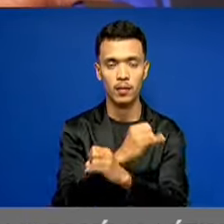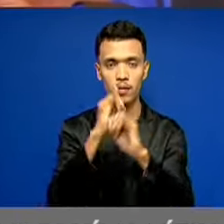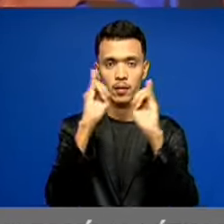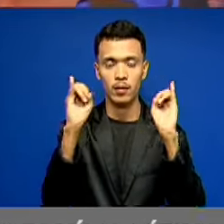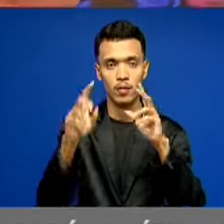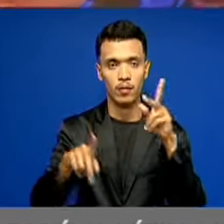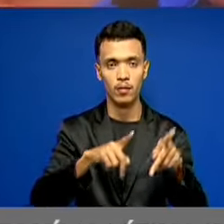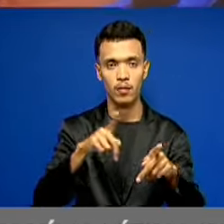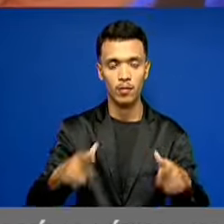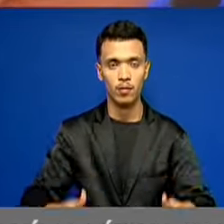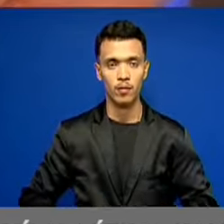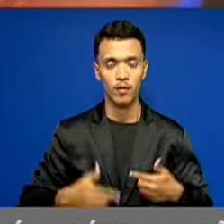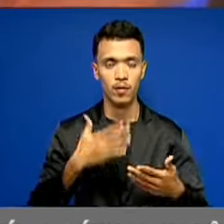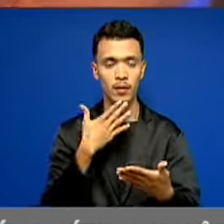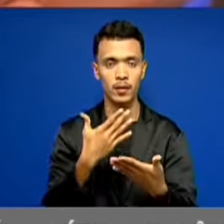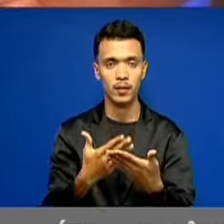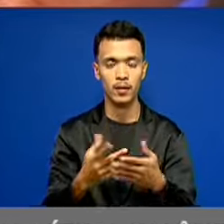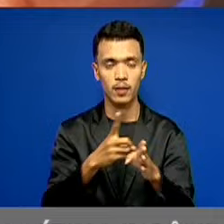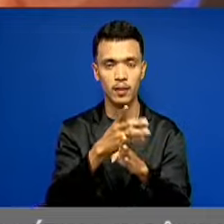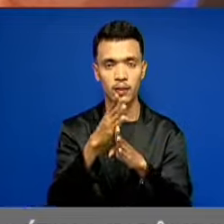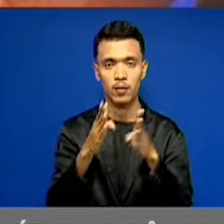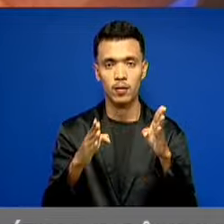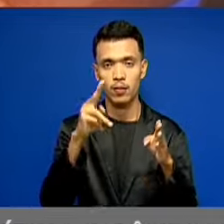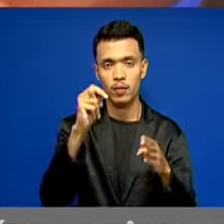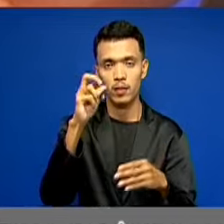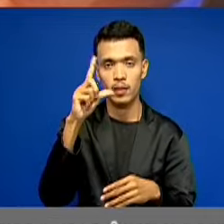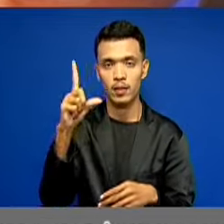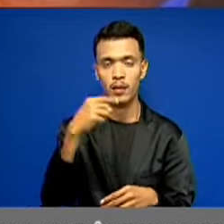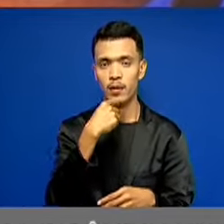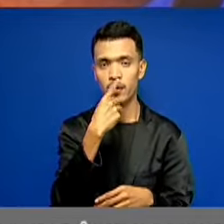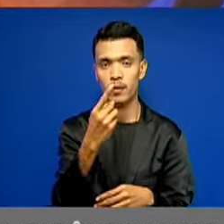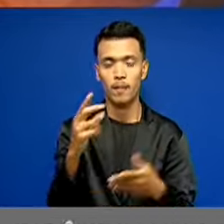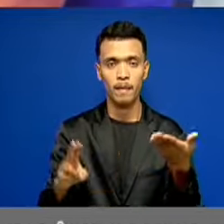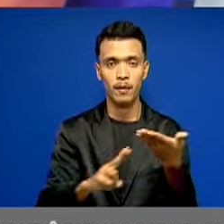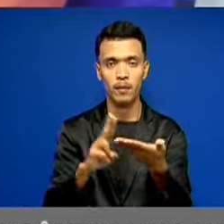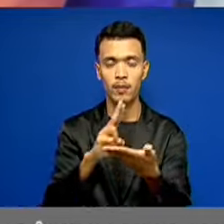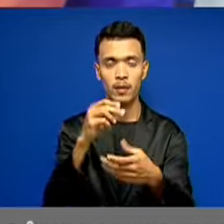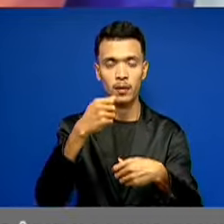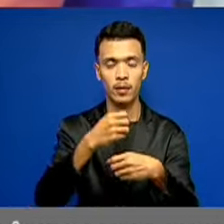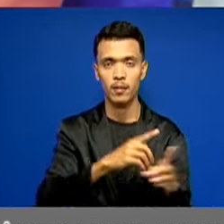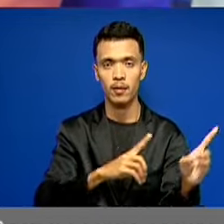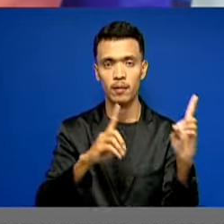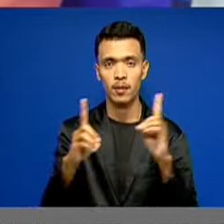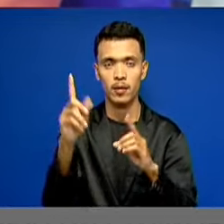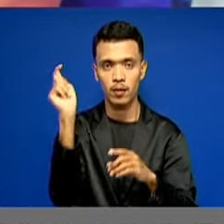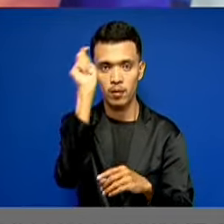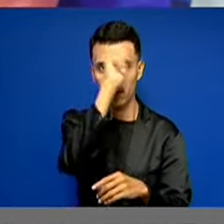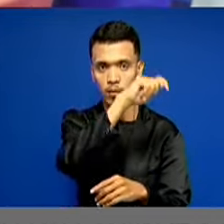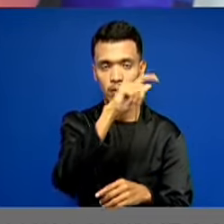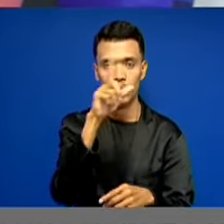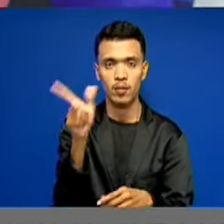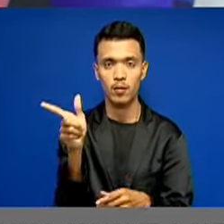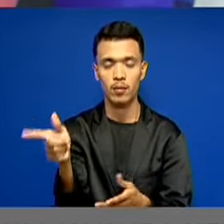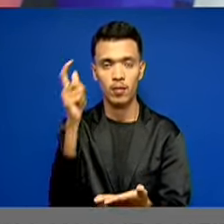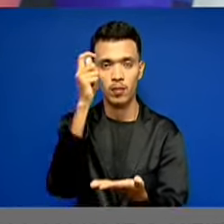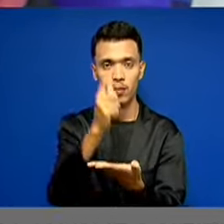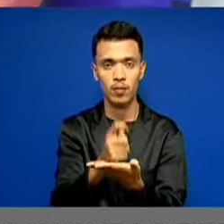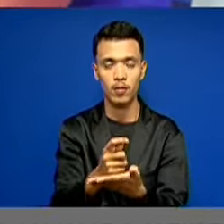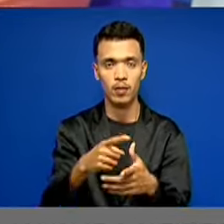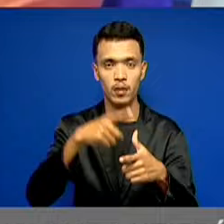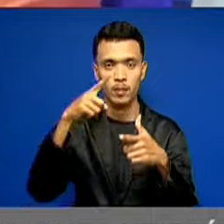Reitor UNTL, João Soares Martins, relata: Universidade produz na graduados Rihun Ruanulo Racing, desde